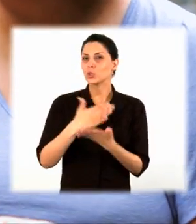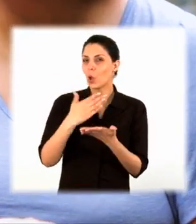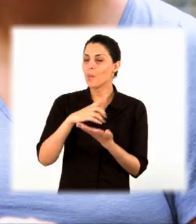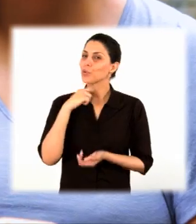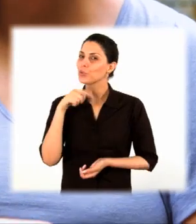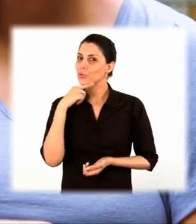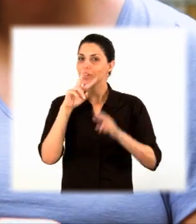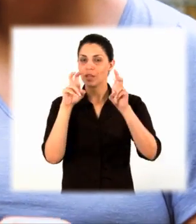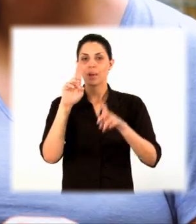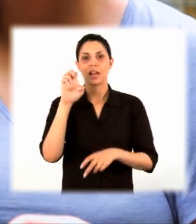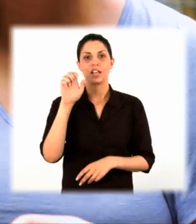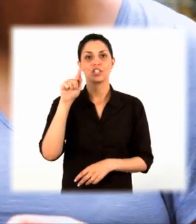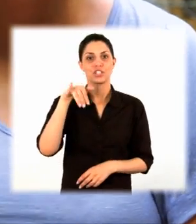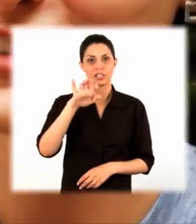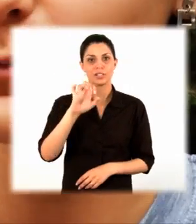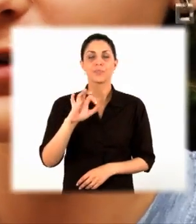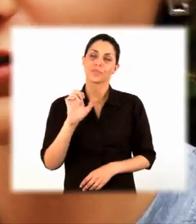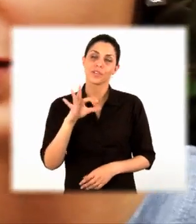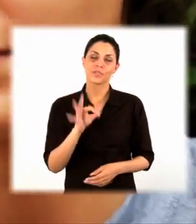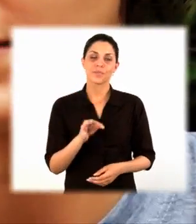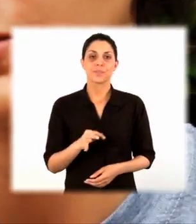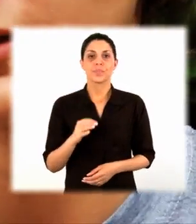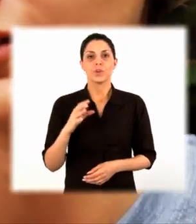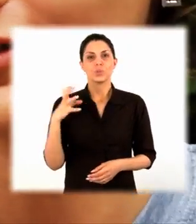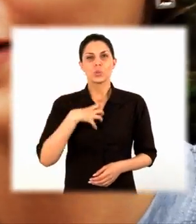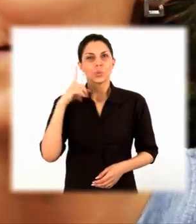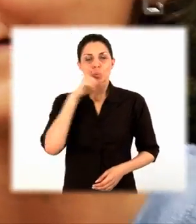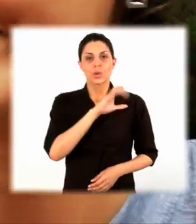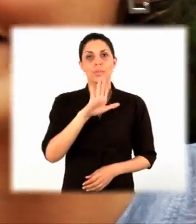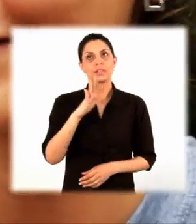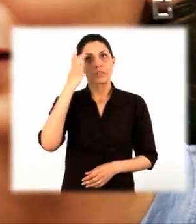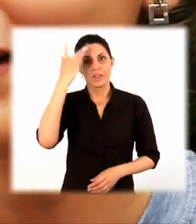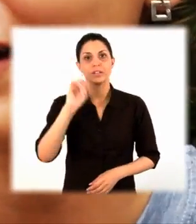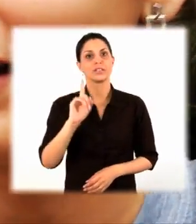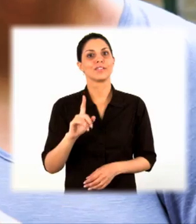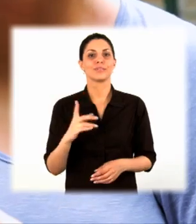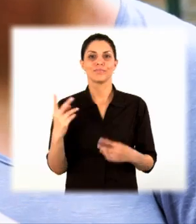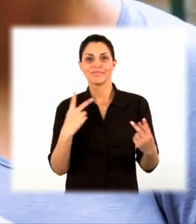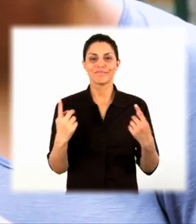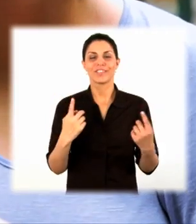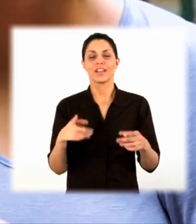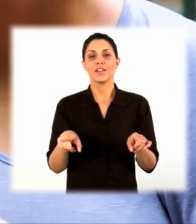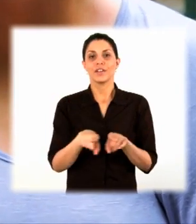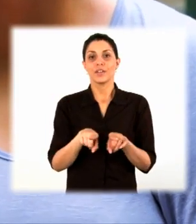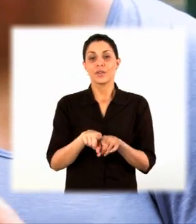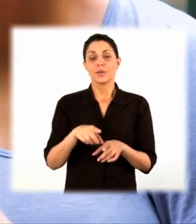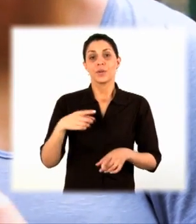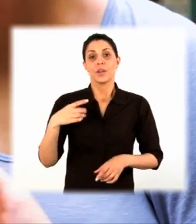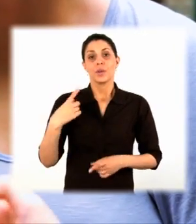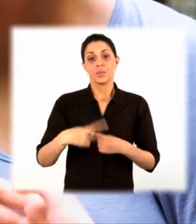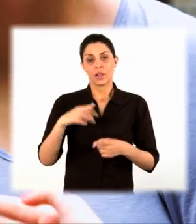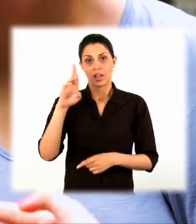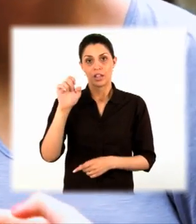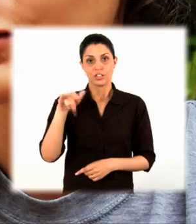duvidazinhas aí sobre regência, foi isso? Verdade. Não achei muito difícil, mas também não estava fácil, né? Porque regência a gente não vai